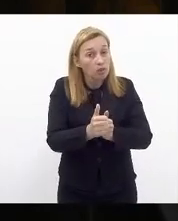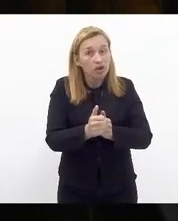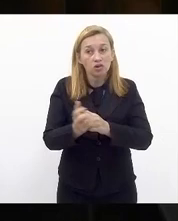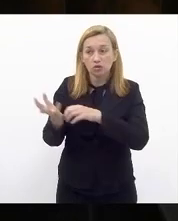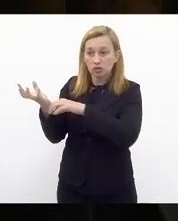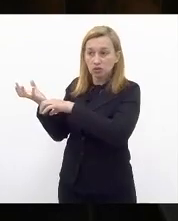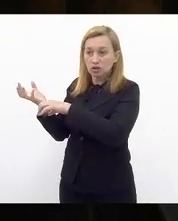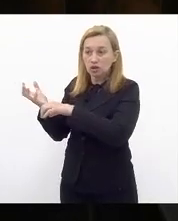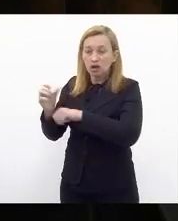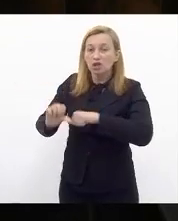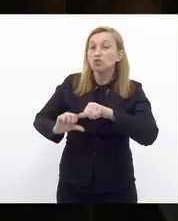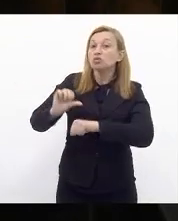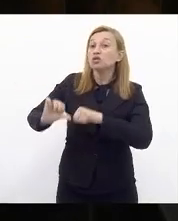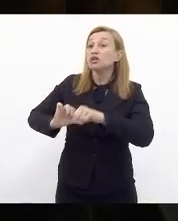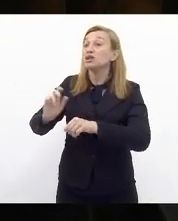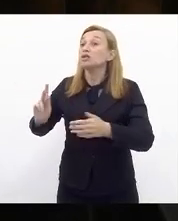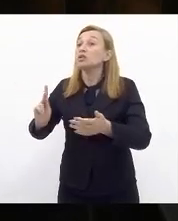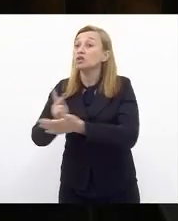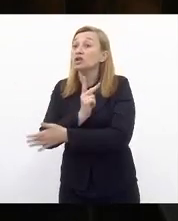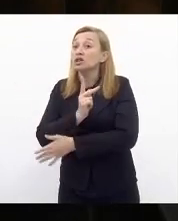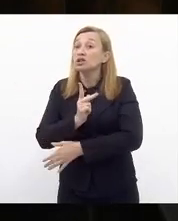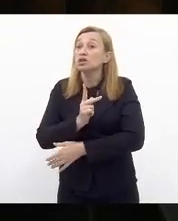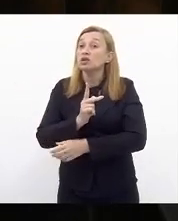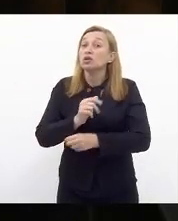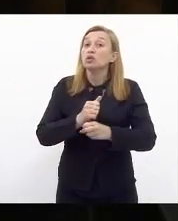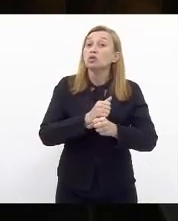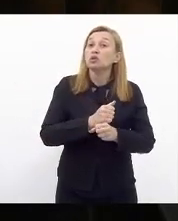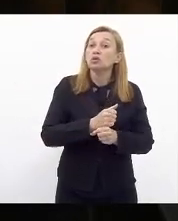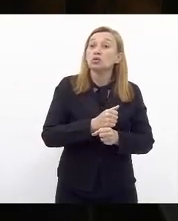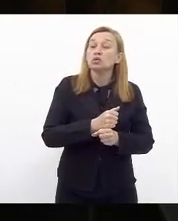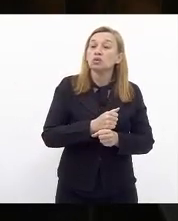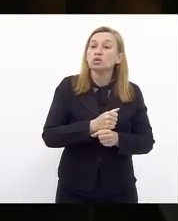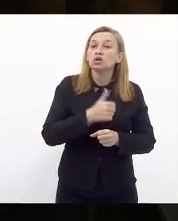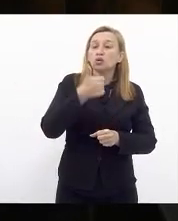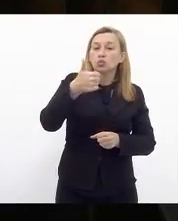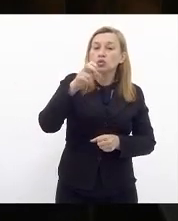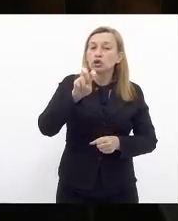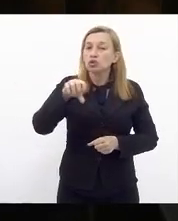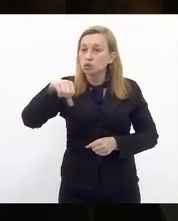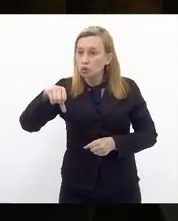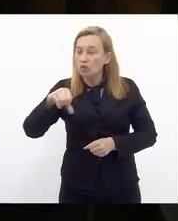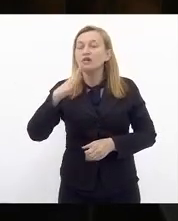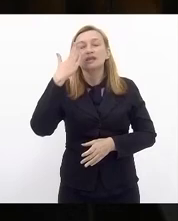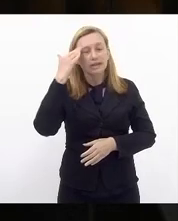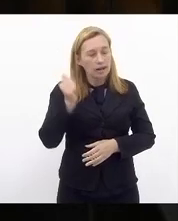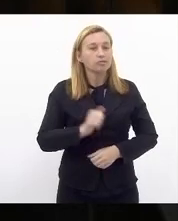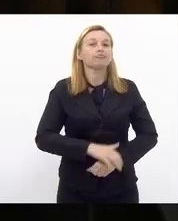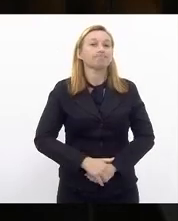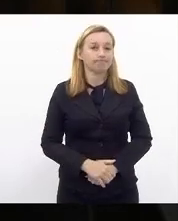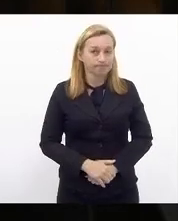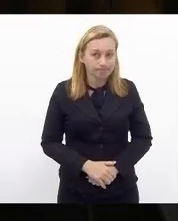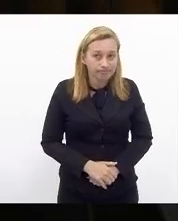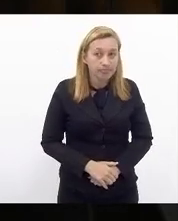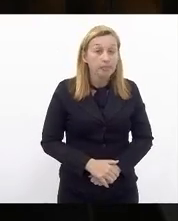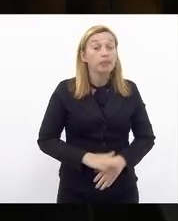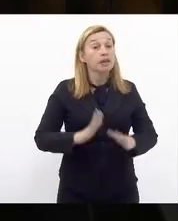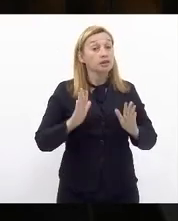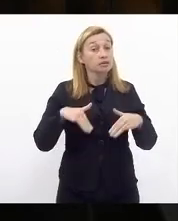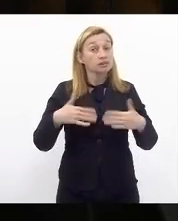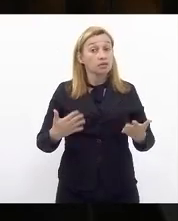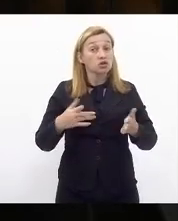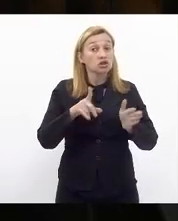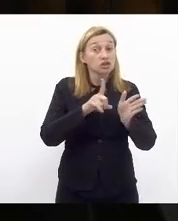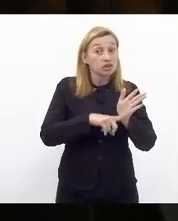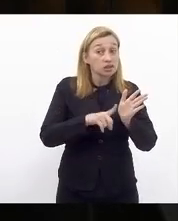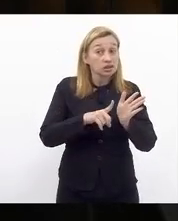as mudanças ocorridas desde o da 159 sabe disso pode tá amenizando